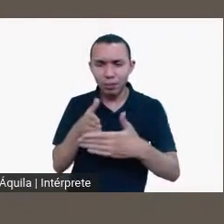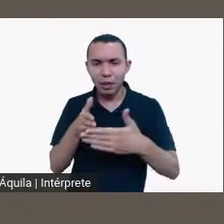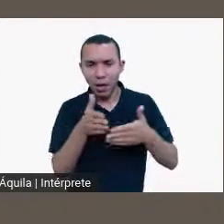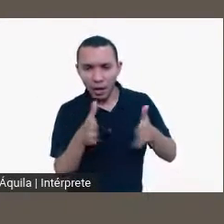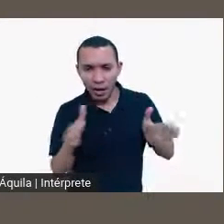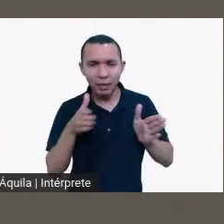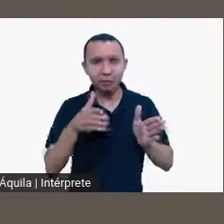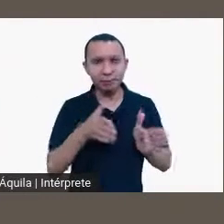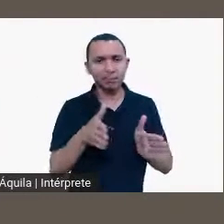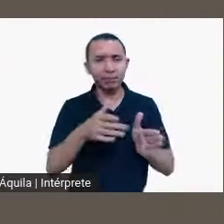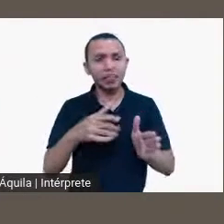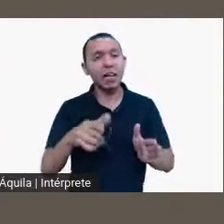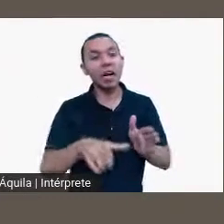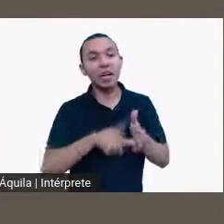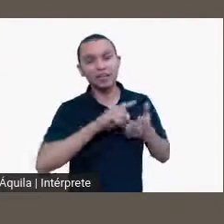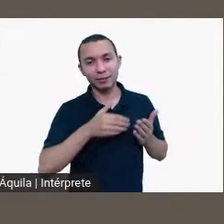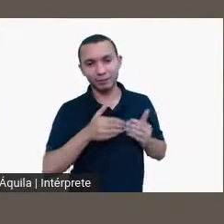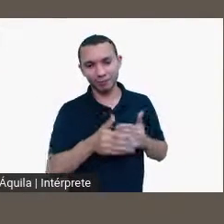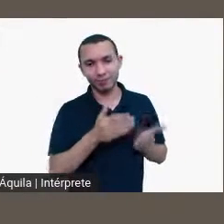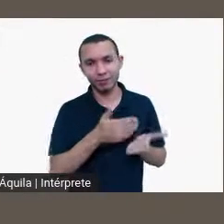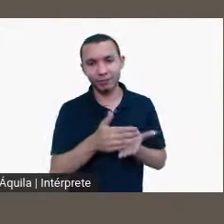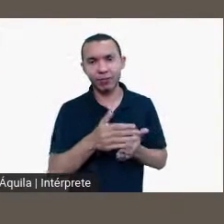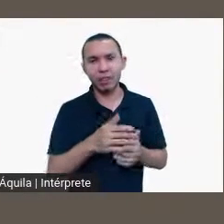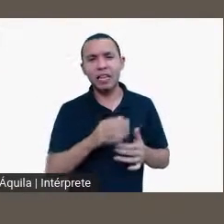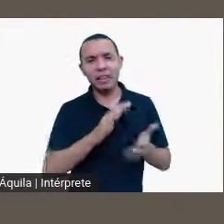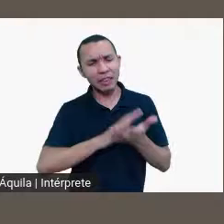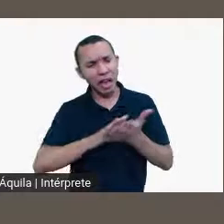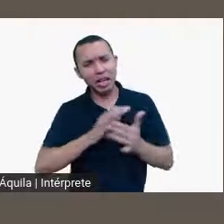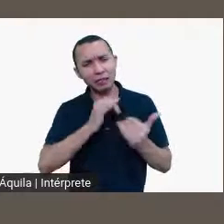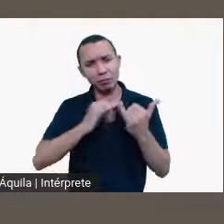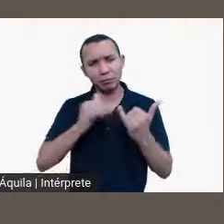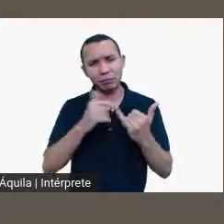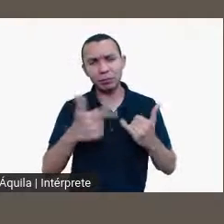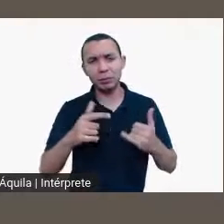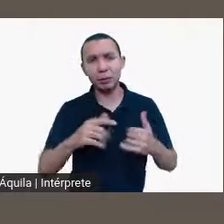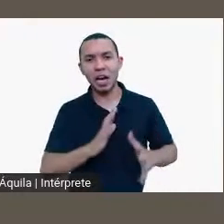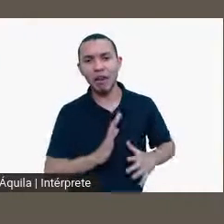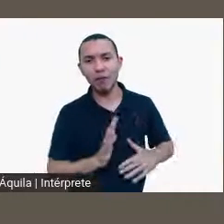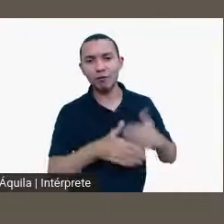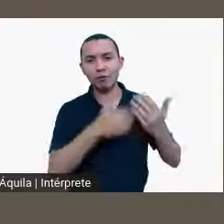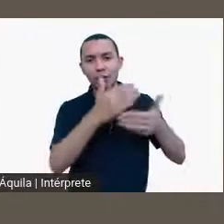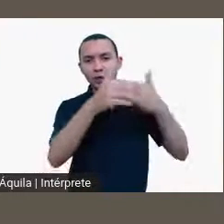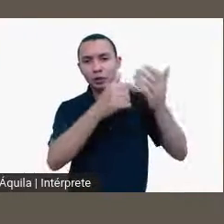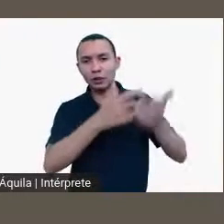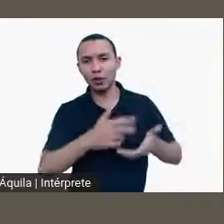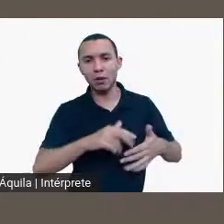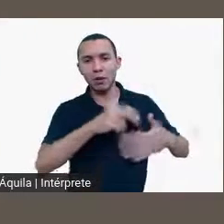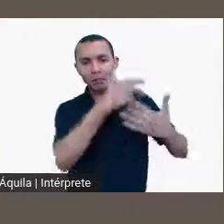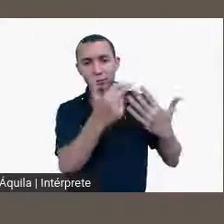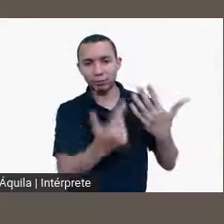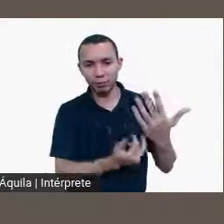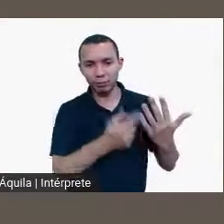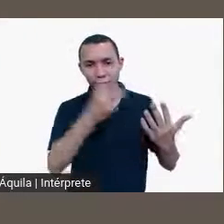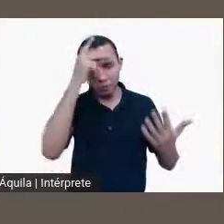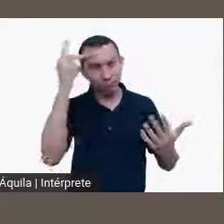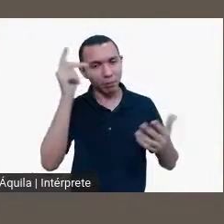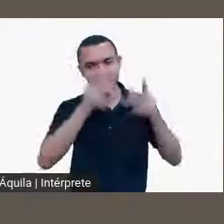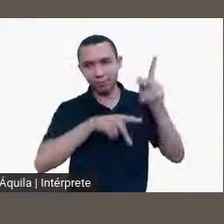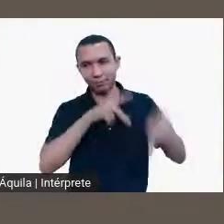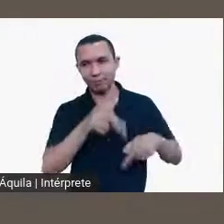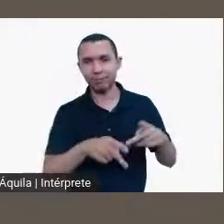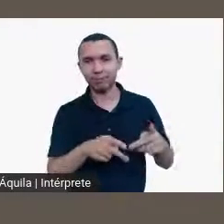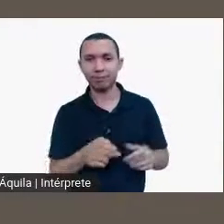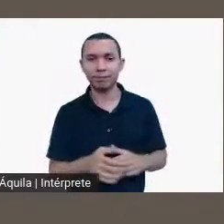desde o início, nada que se assemelhasse à evolução de uma espécie ao destino de um povo.